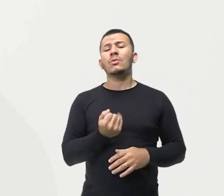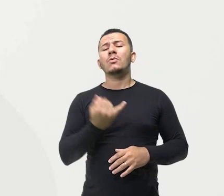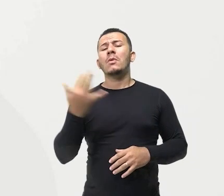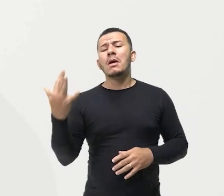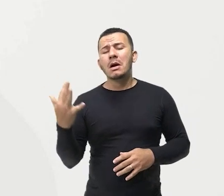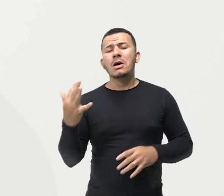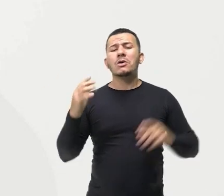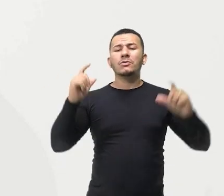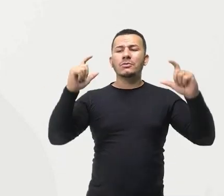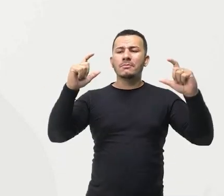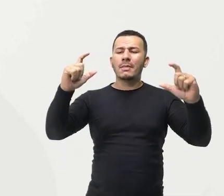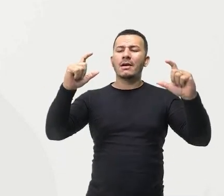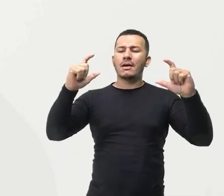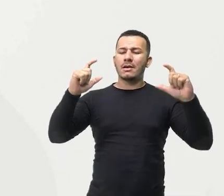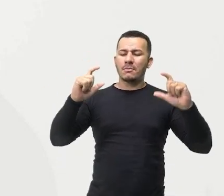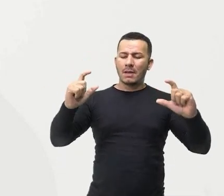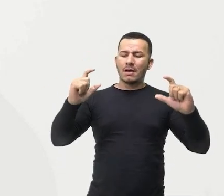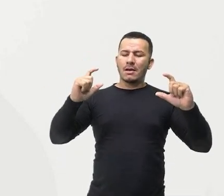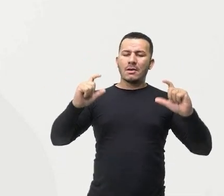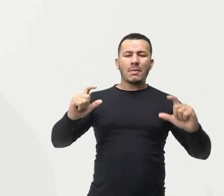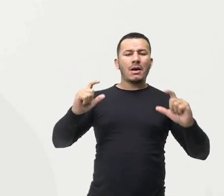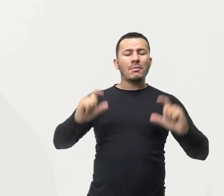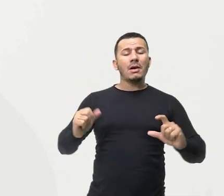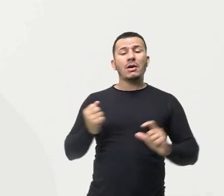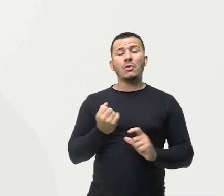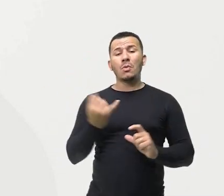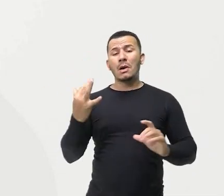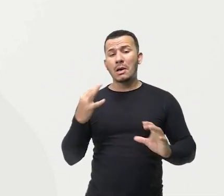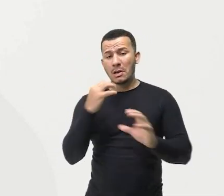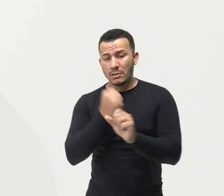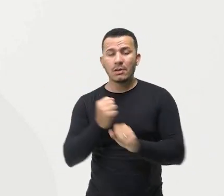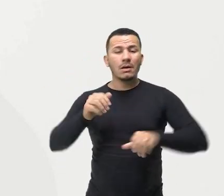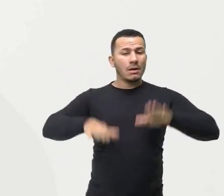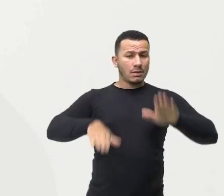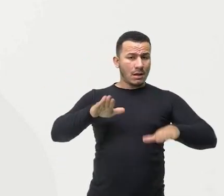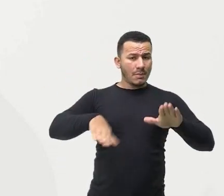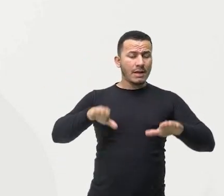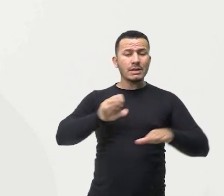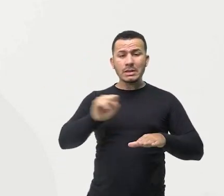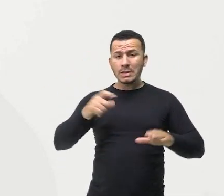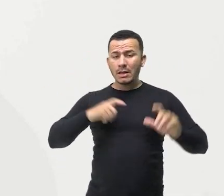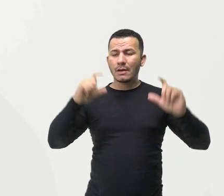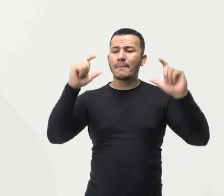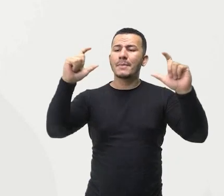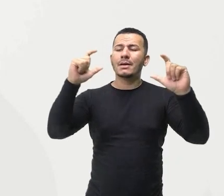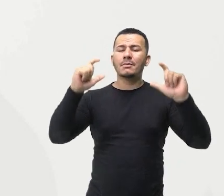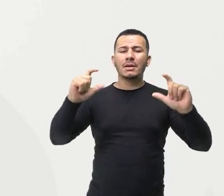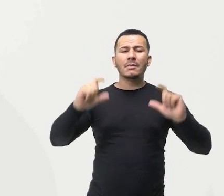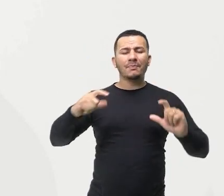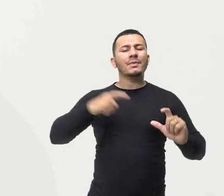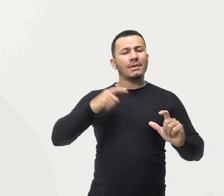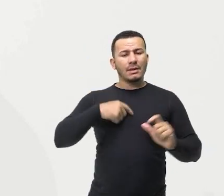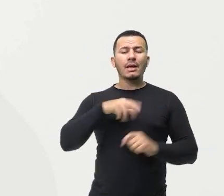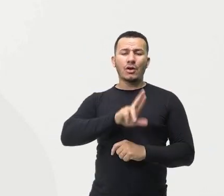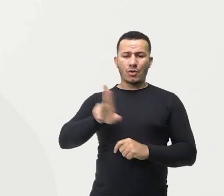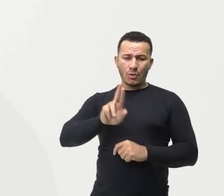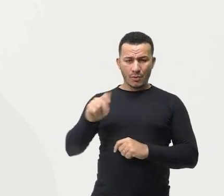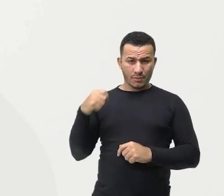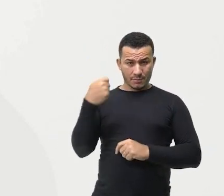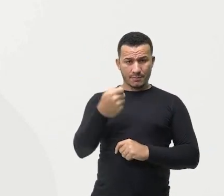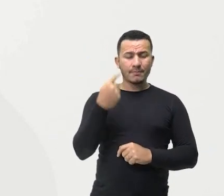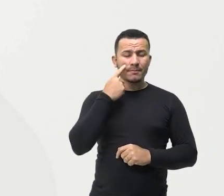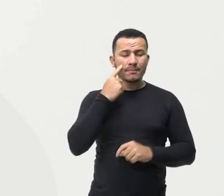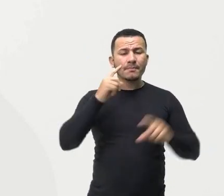versos agrupados, uma estrofe, a gente vai denominar, a gente vai nomear essas estrofes. Então, quando a gente observa essa